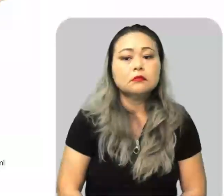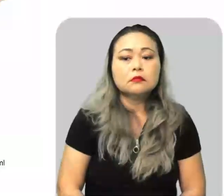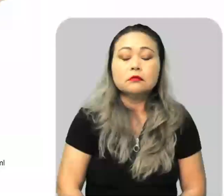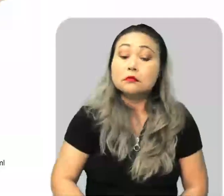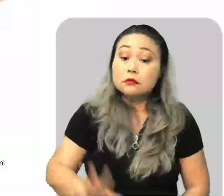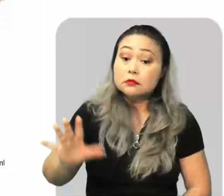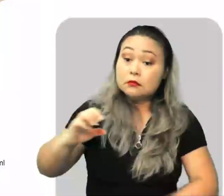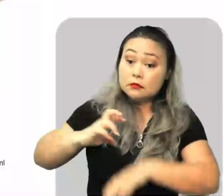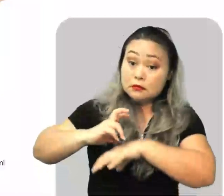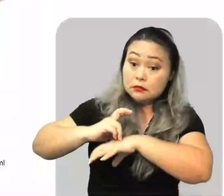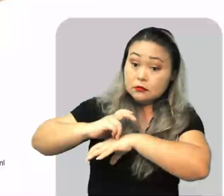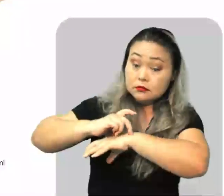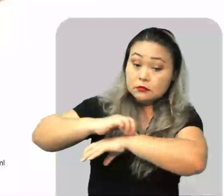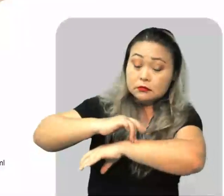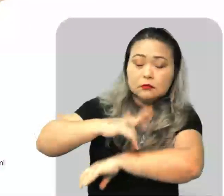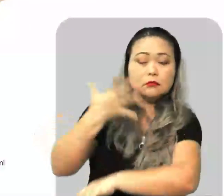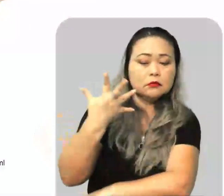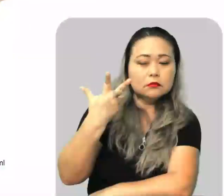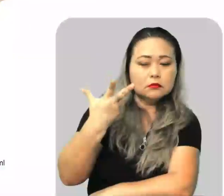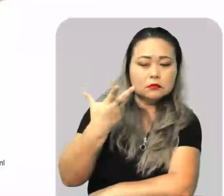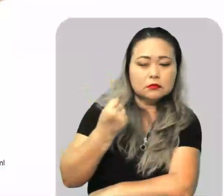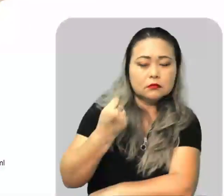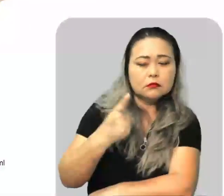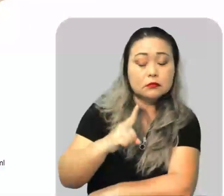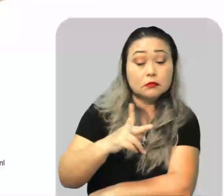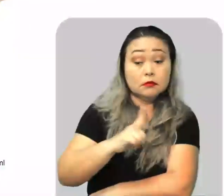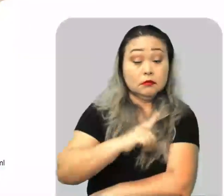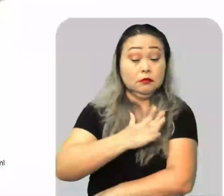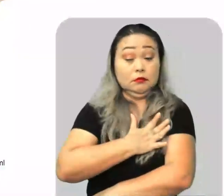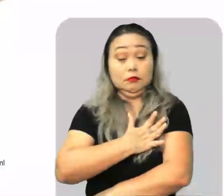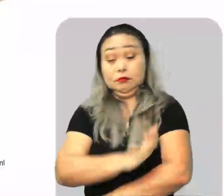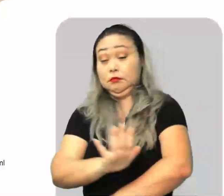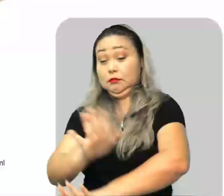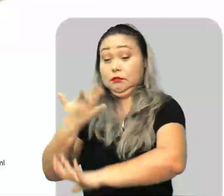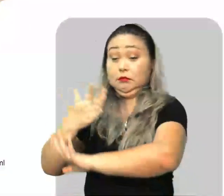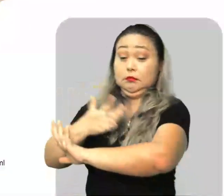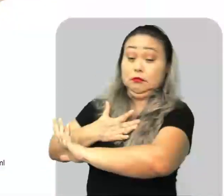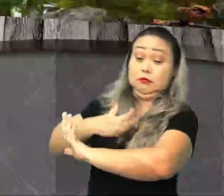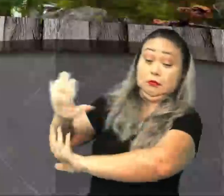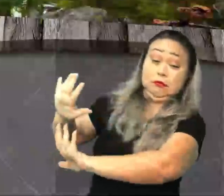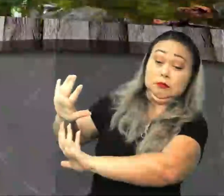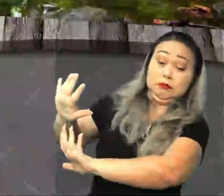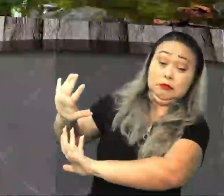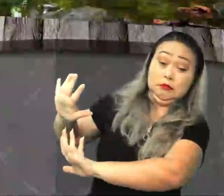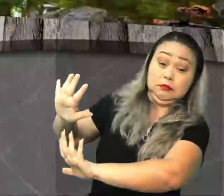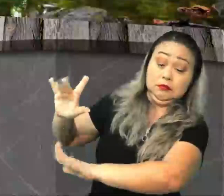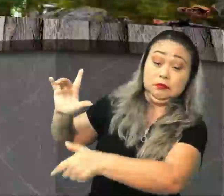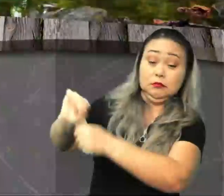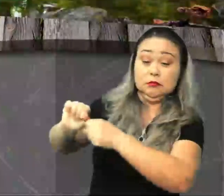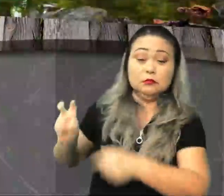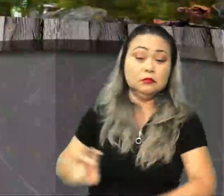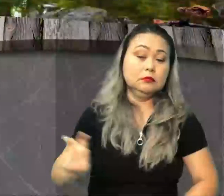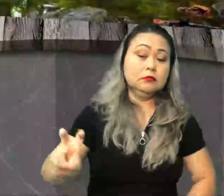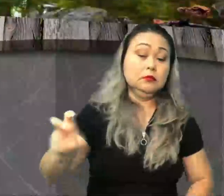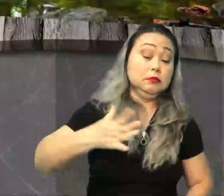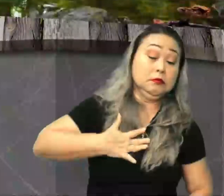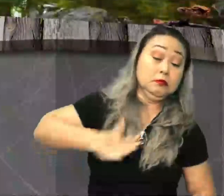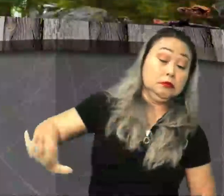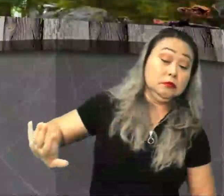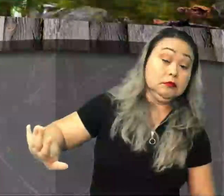Gente, as aranhas, elas são belíssimas, né? Tem gente que tem aversão. Tem gente que tem aversão a serpentes.